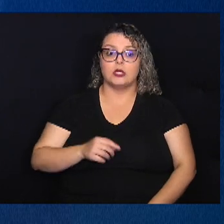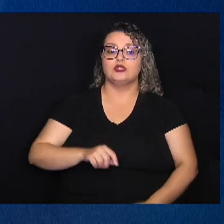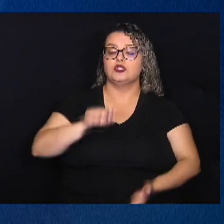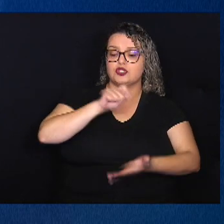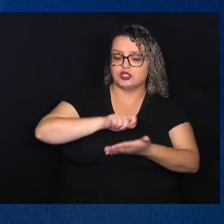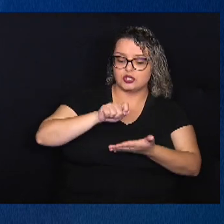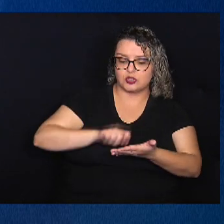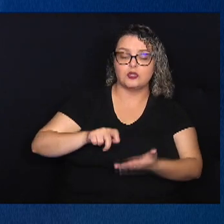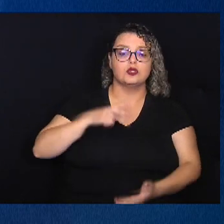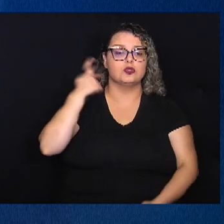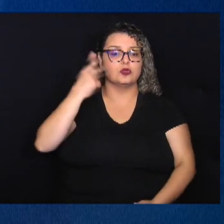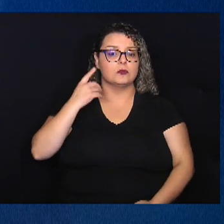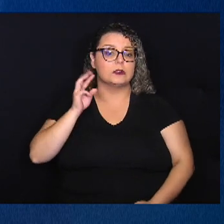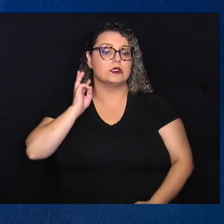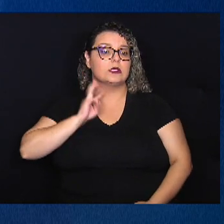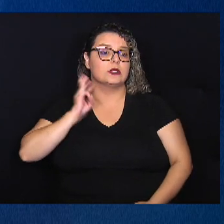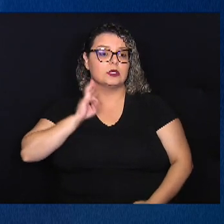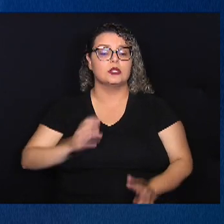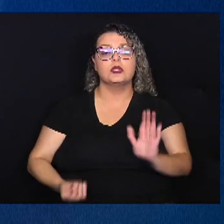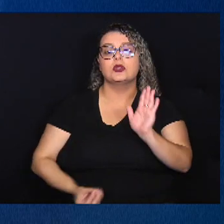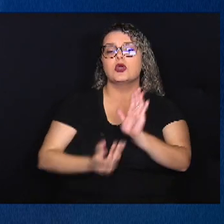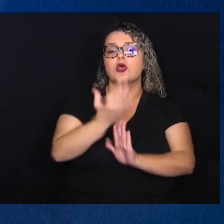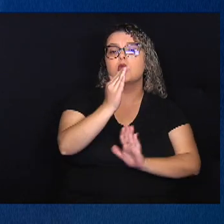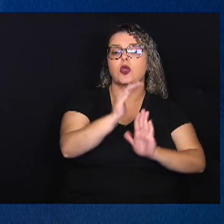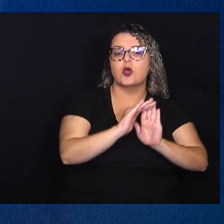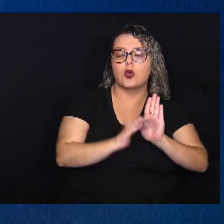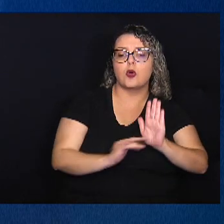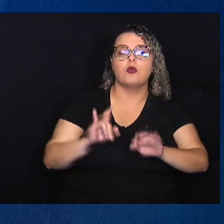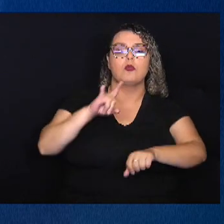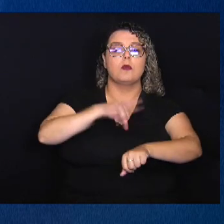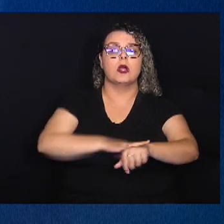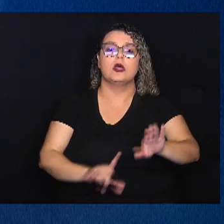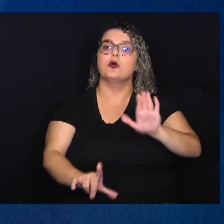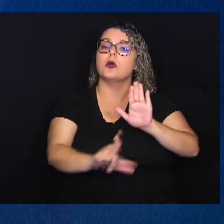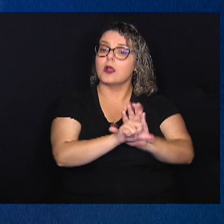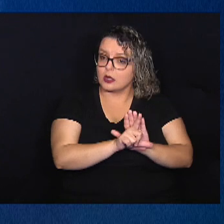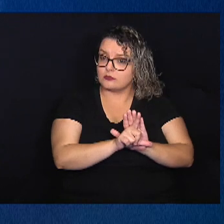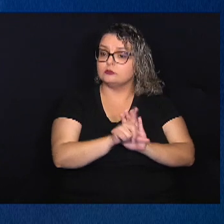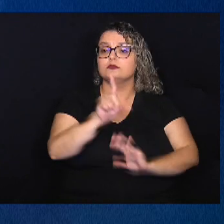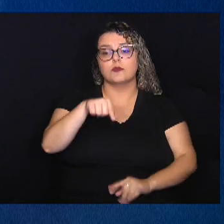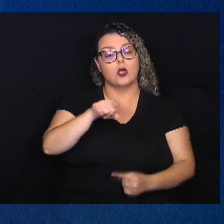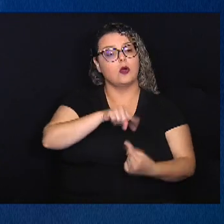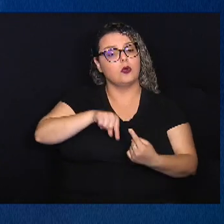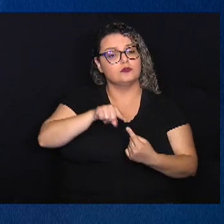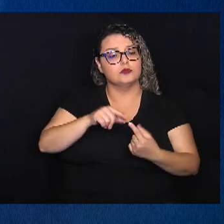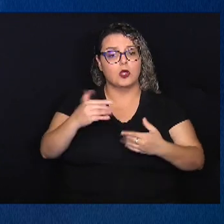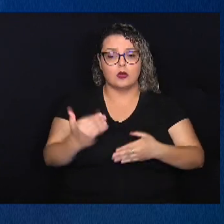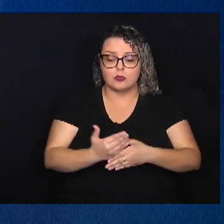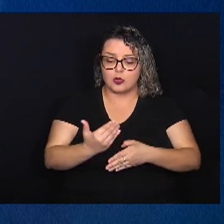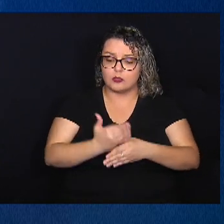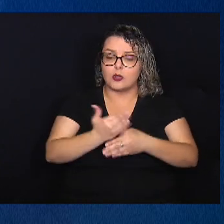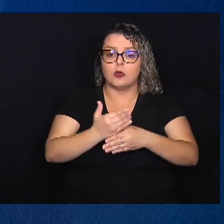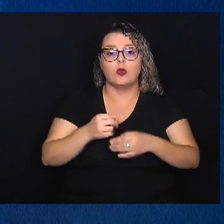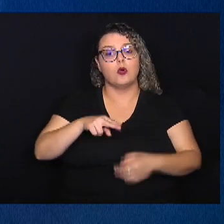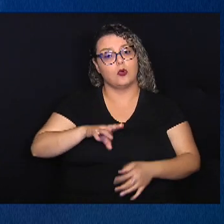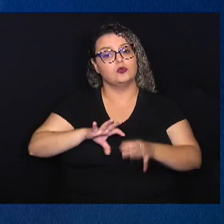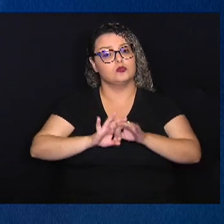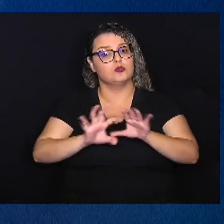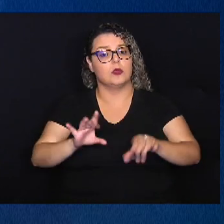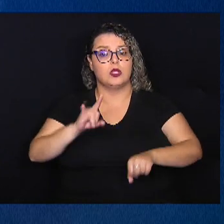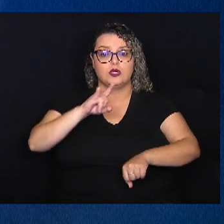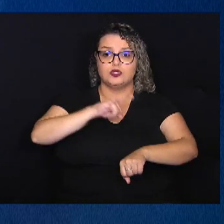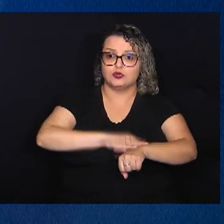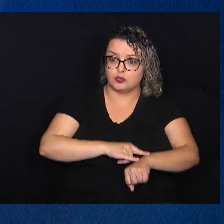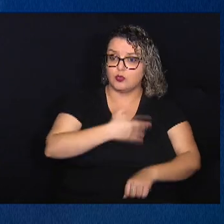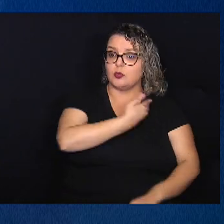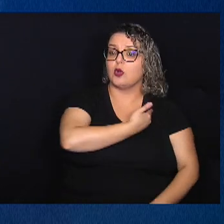do vereador Cecílio, que cria o programa Banheiro Legal, que tem por objetivo a construção ou disponibilização de